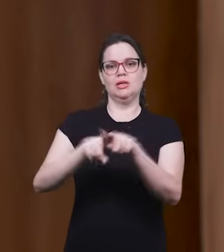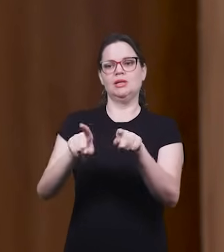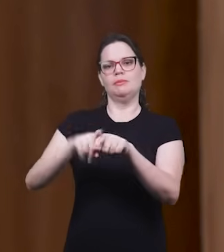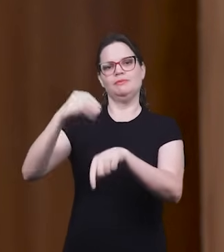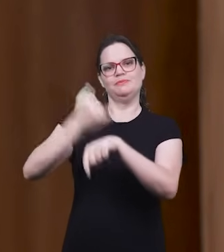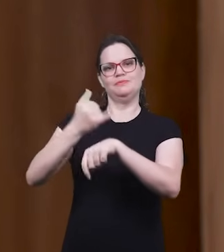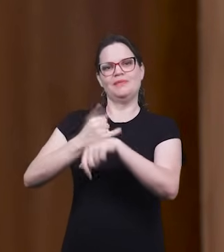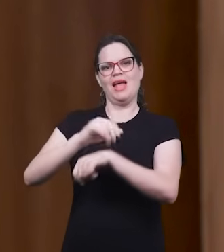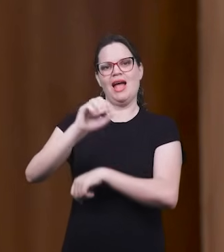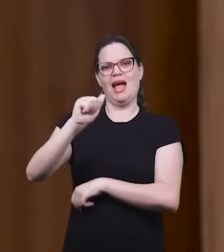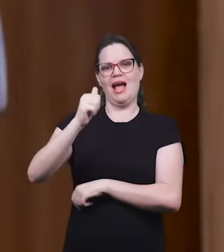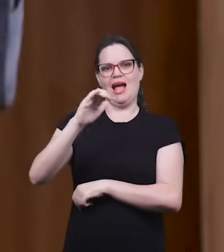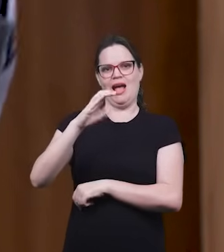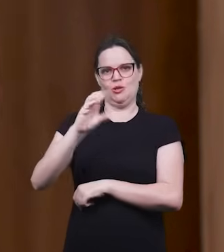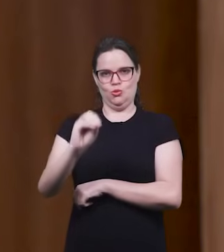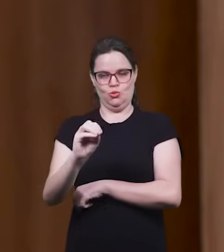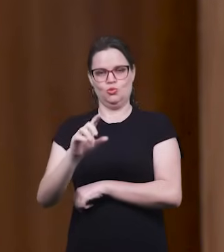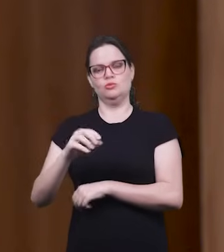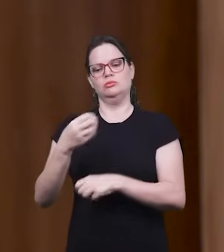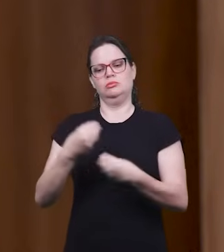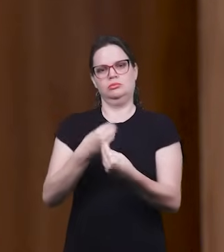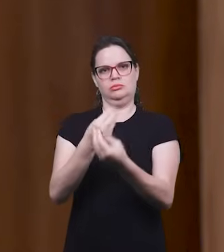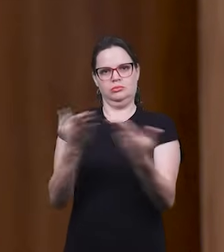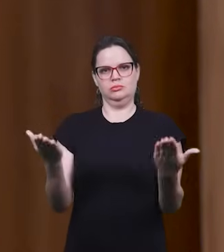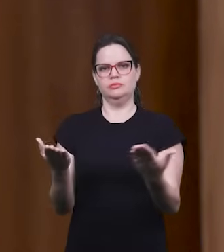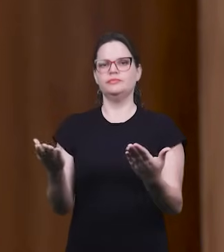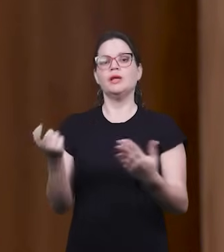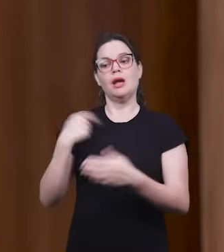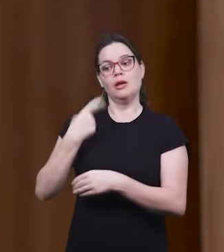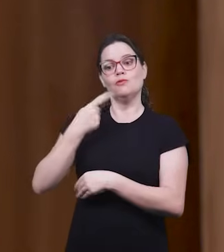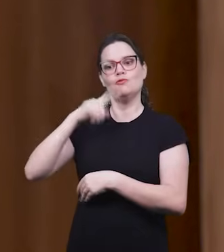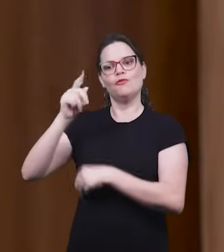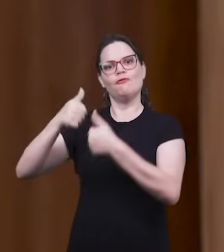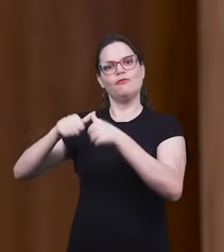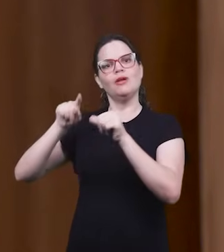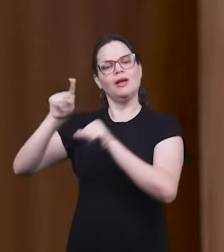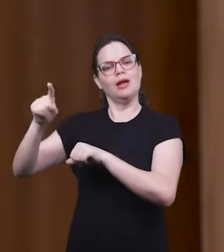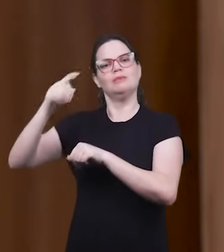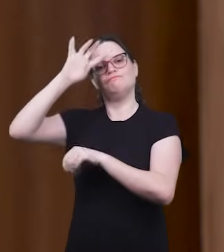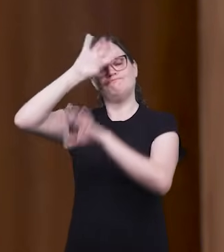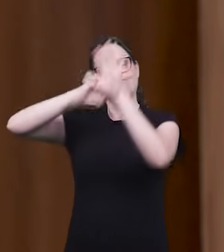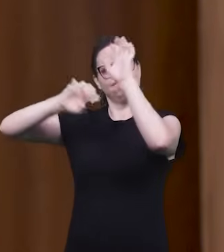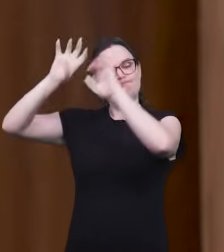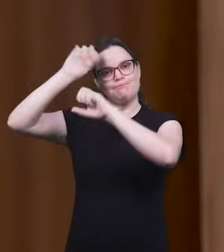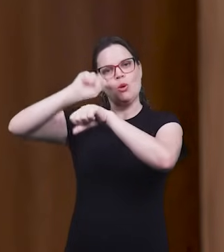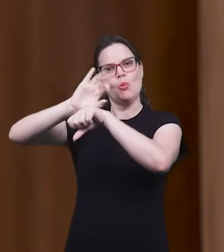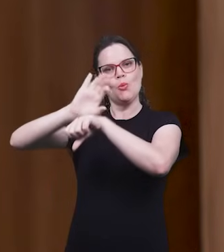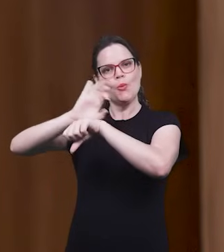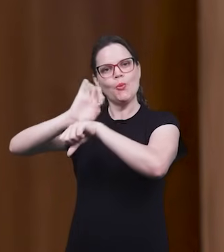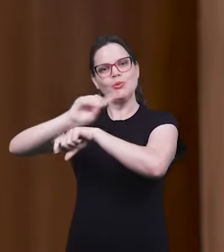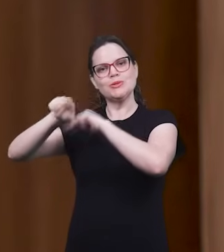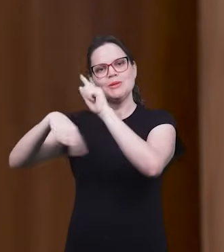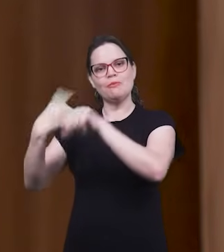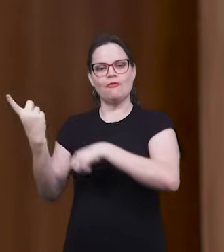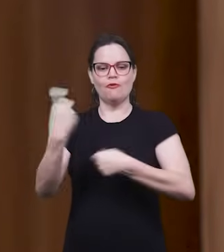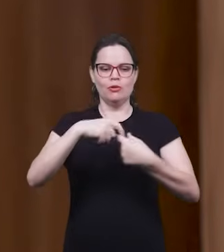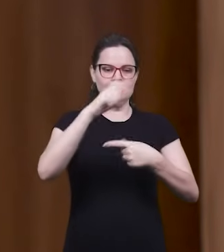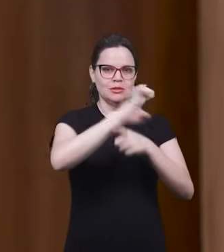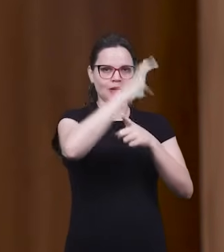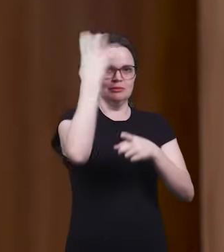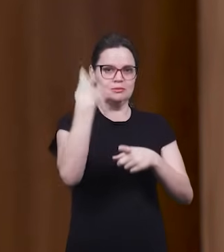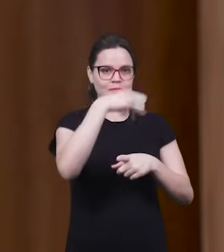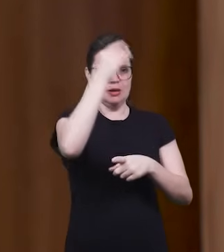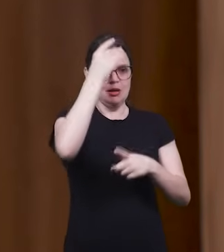Então, eu fiz lá. Então, isso me favoreceu bastante quando eu vim para cá. E aí eu me destaquei na prótese,